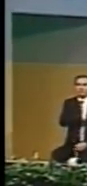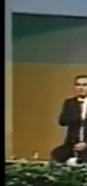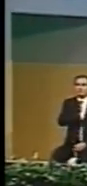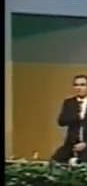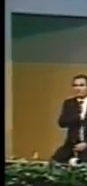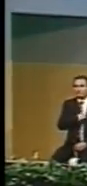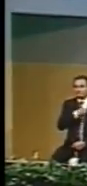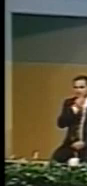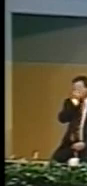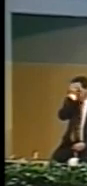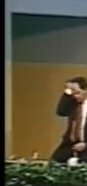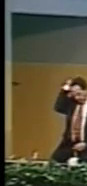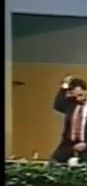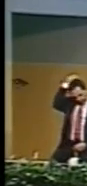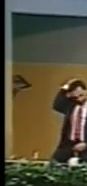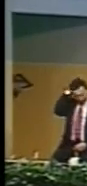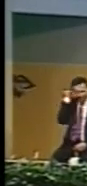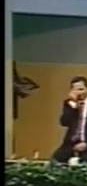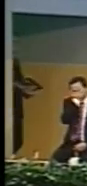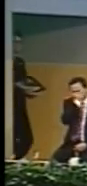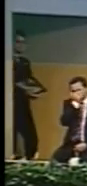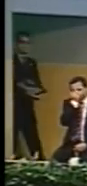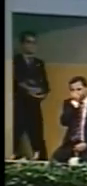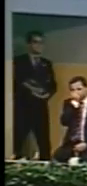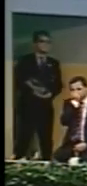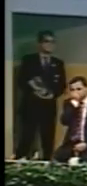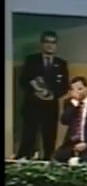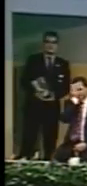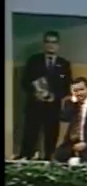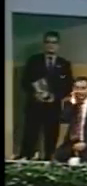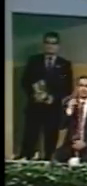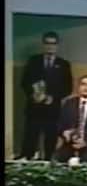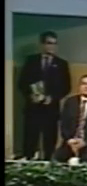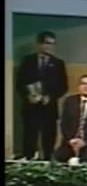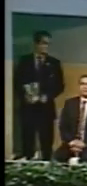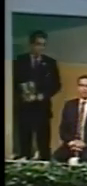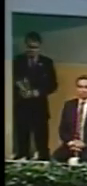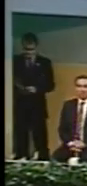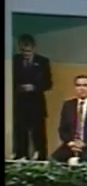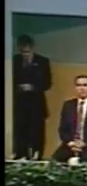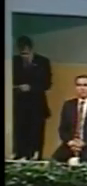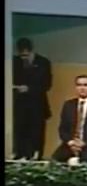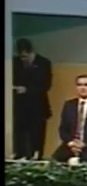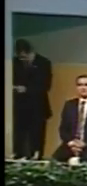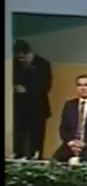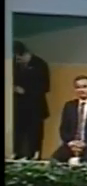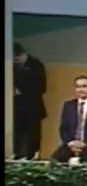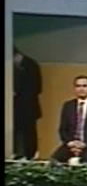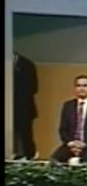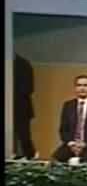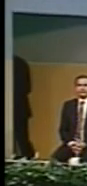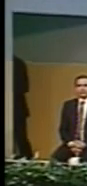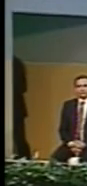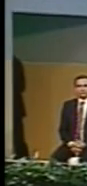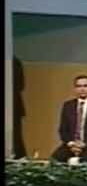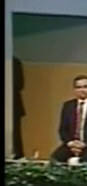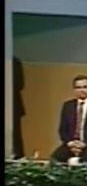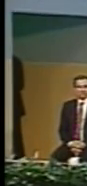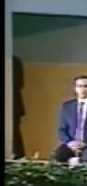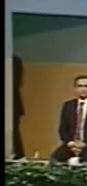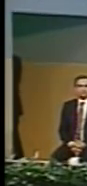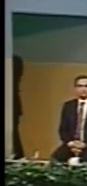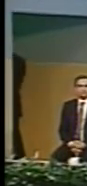início da produção de petróleo da OGX, protagonista da maior campanha exploratória privada da América do Sul. Além de ser um